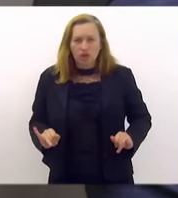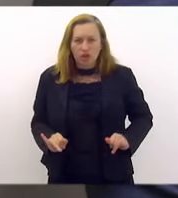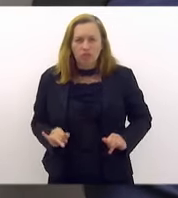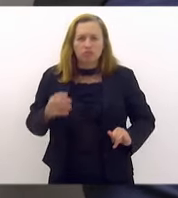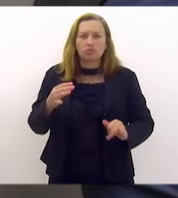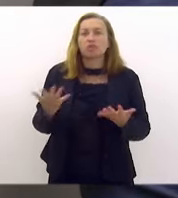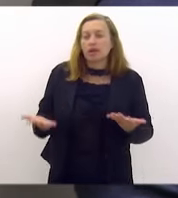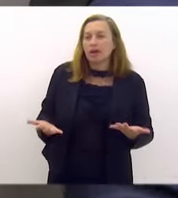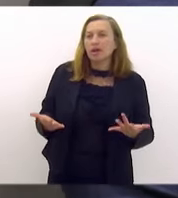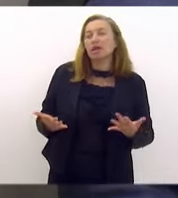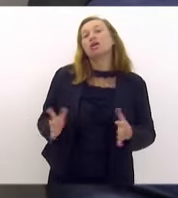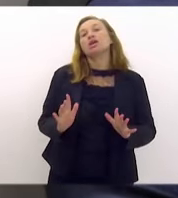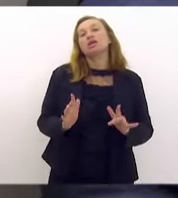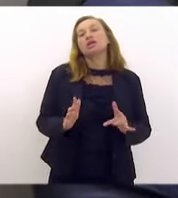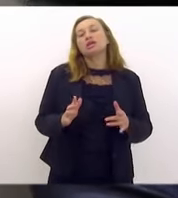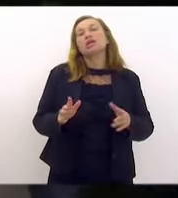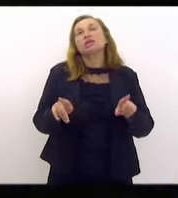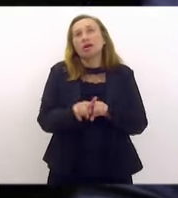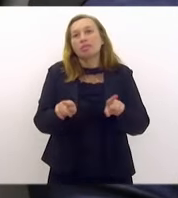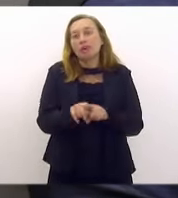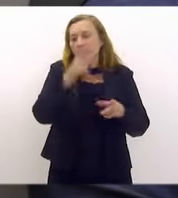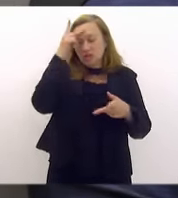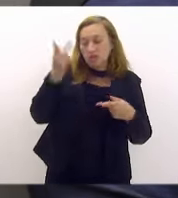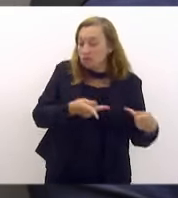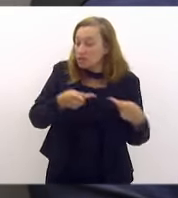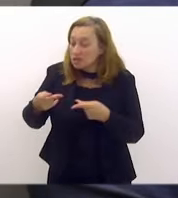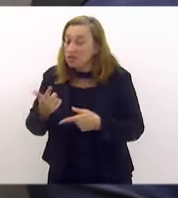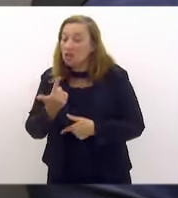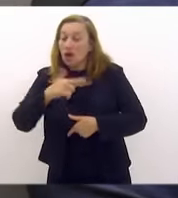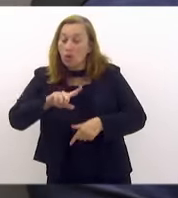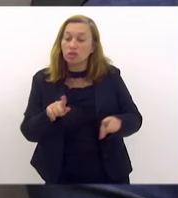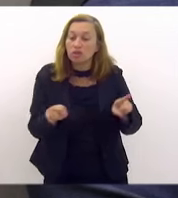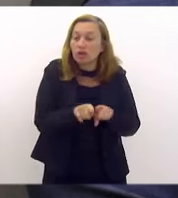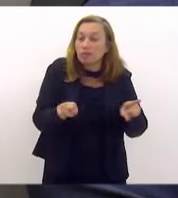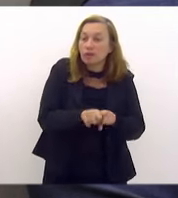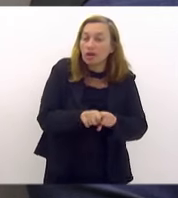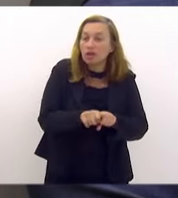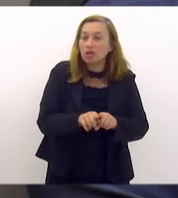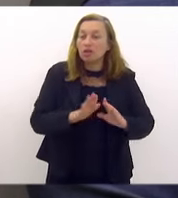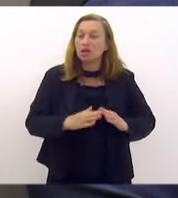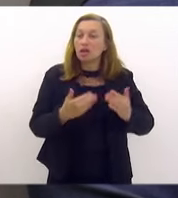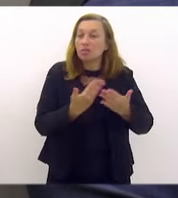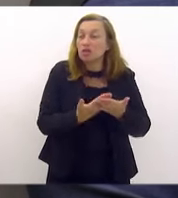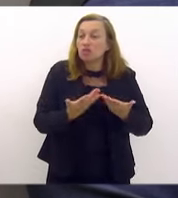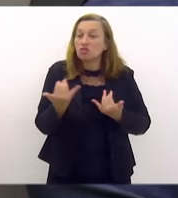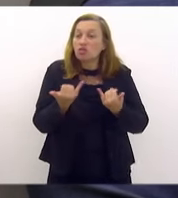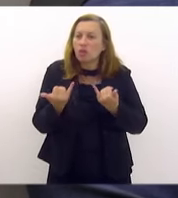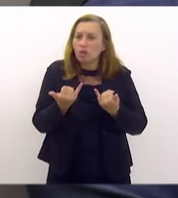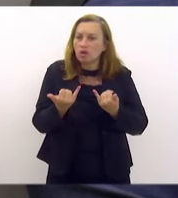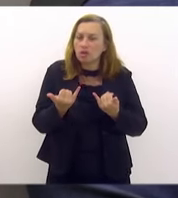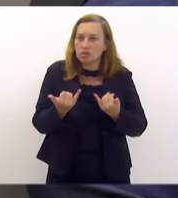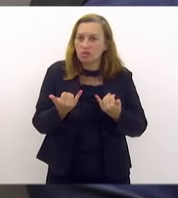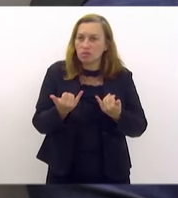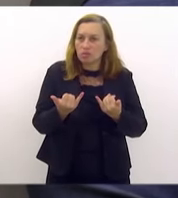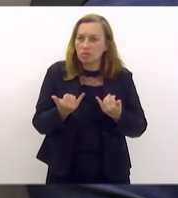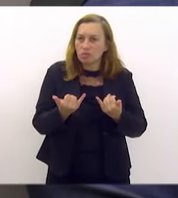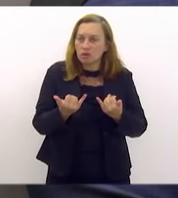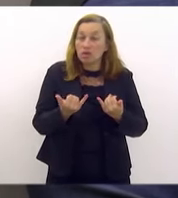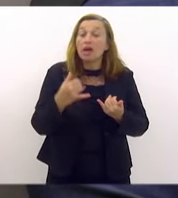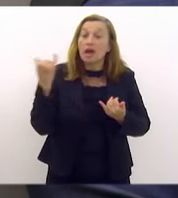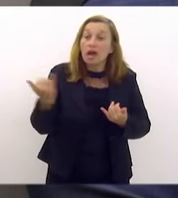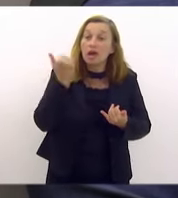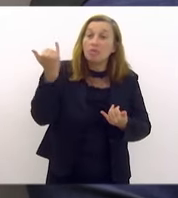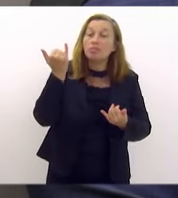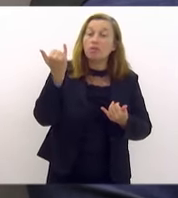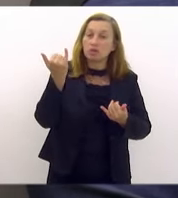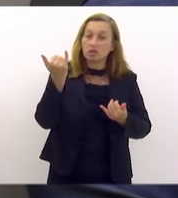fazendo fazendo as visitas e a outra parte vem também do dos requerimentos de informação é parte integrante muito importante